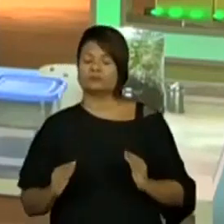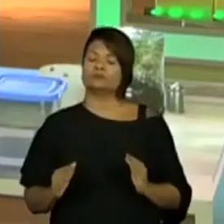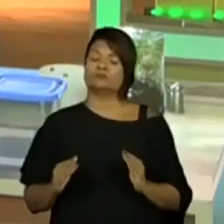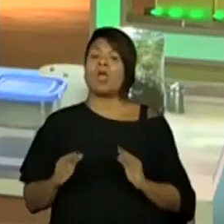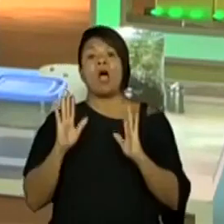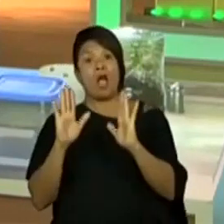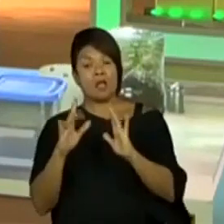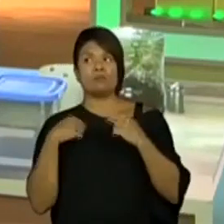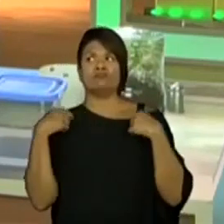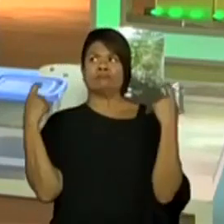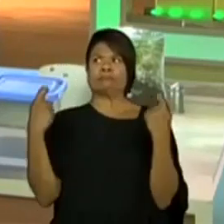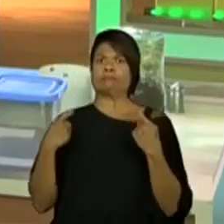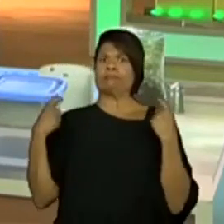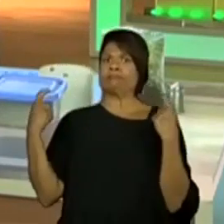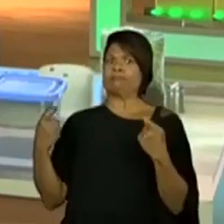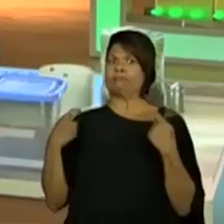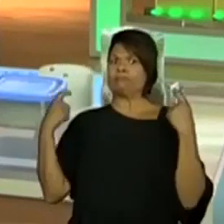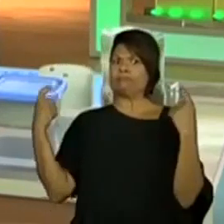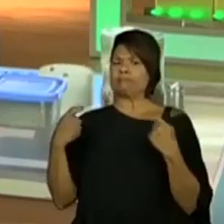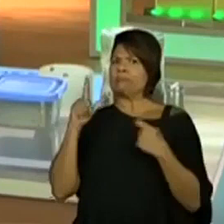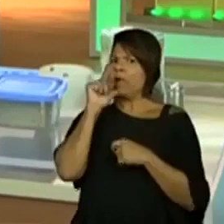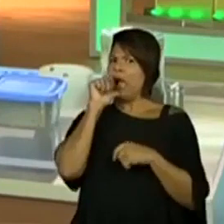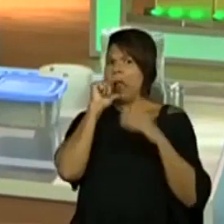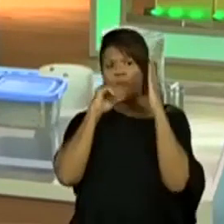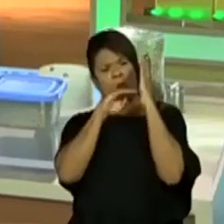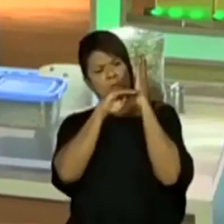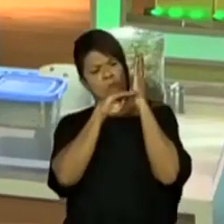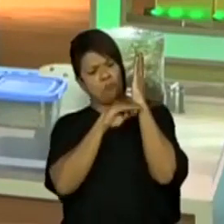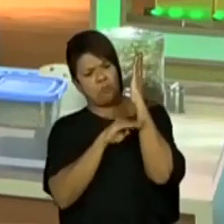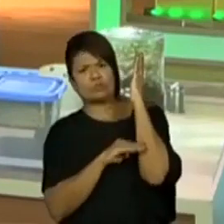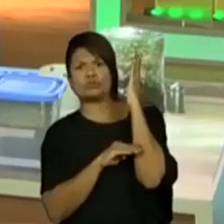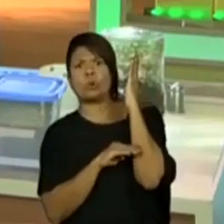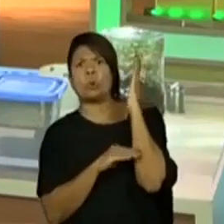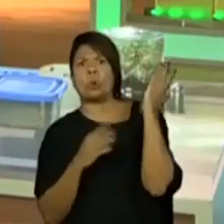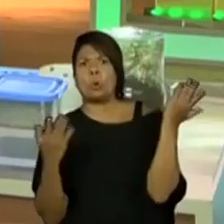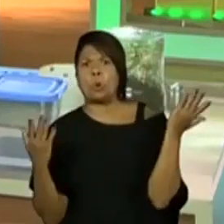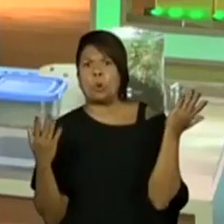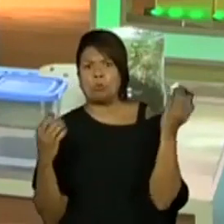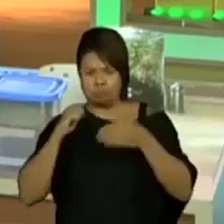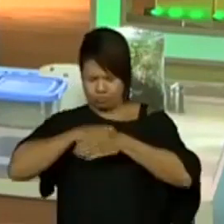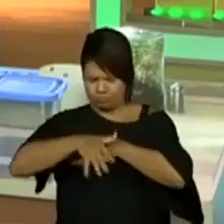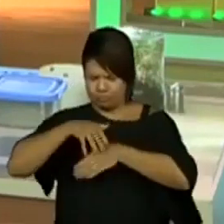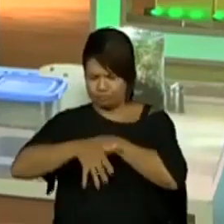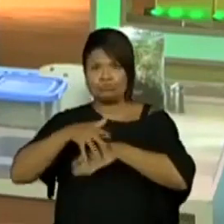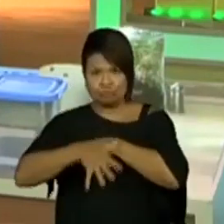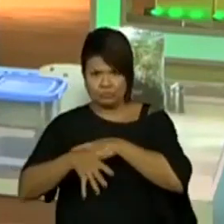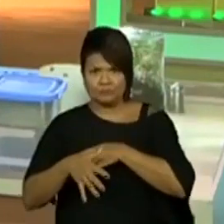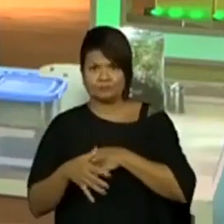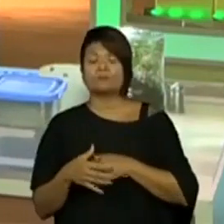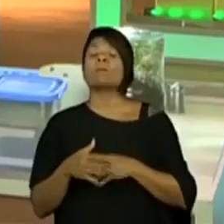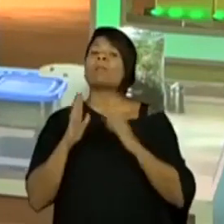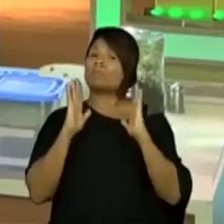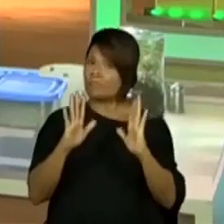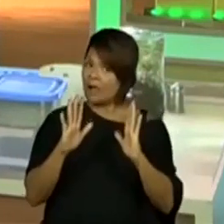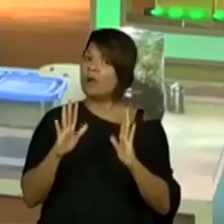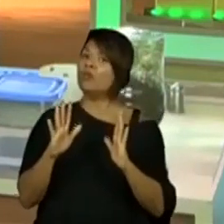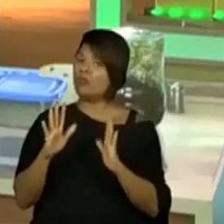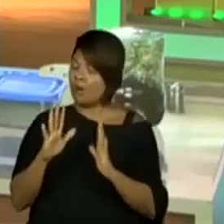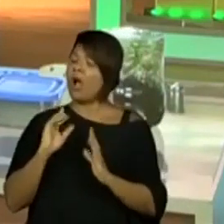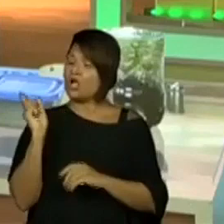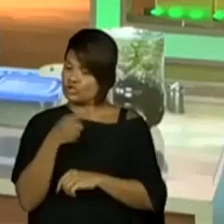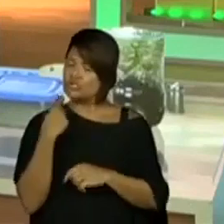a nos preocupar. Então, na verdade, as nossas ações, diante disso que eu estou falando para vocês,